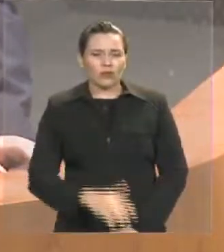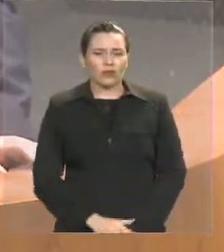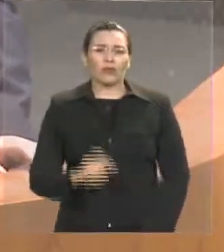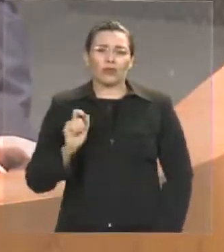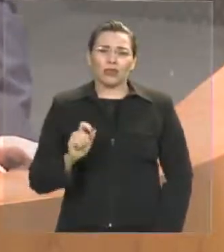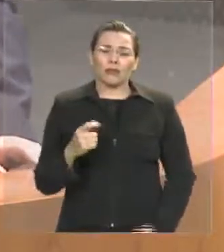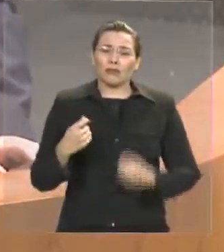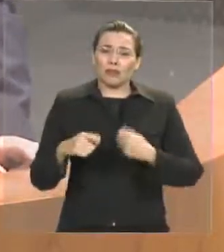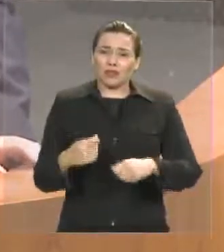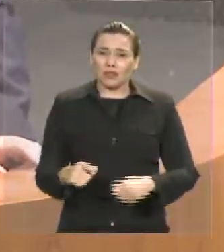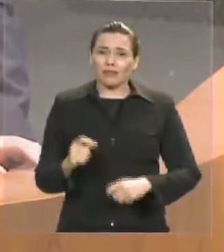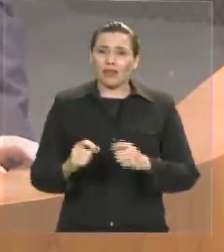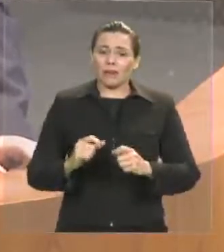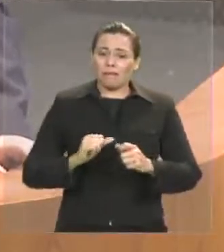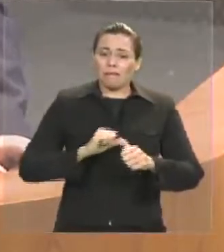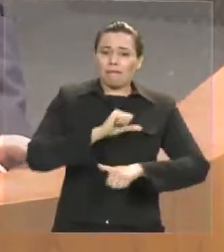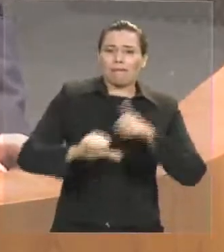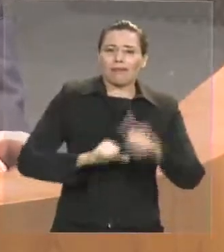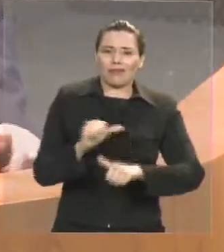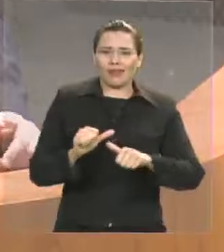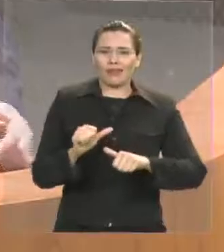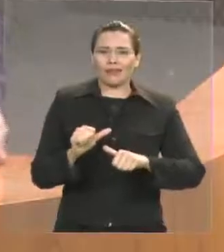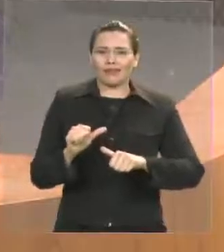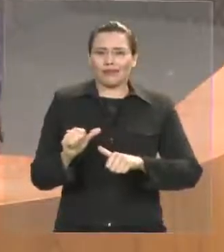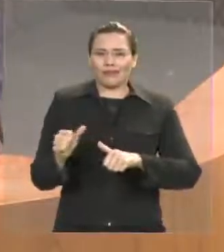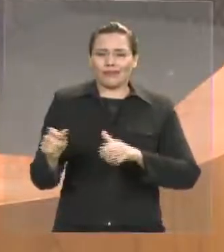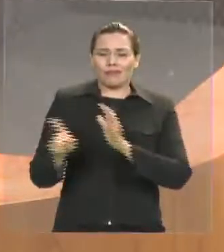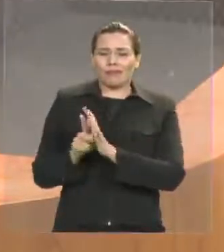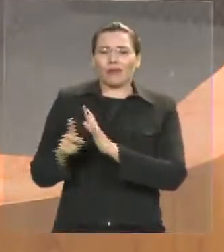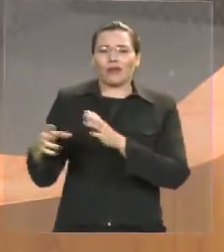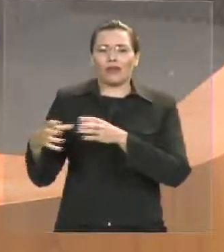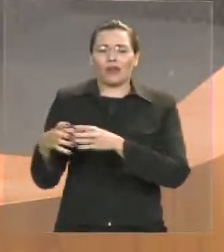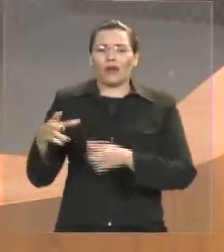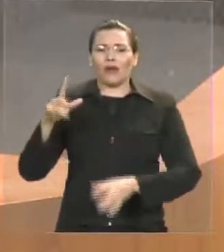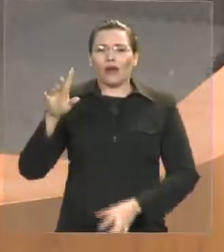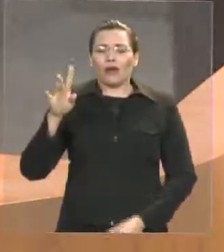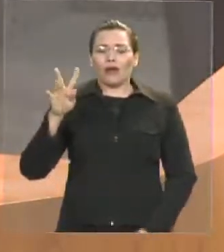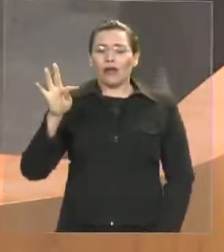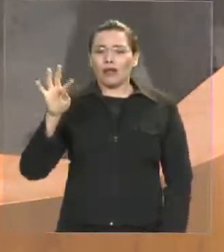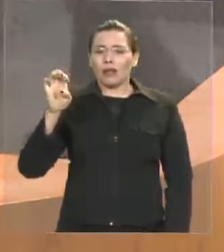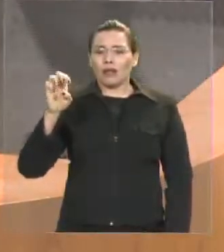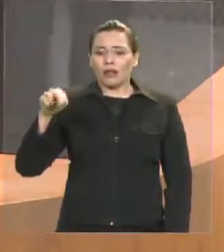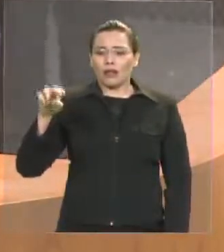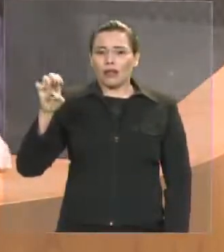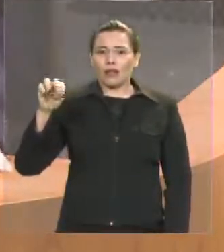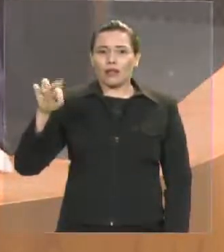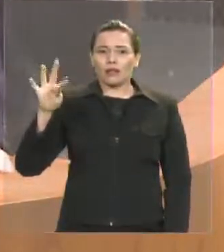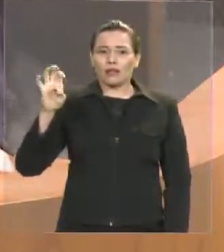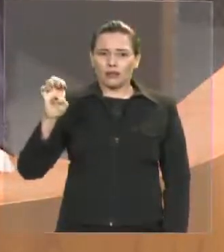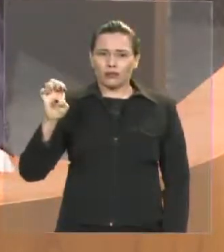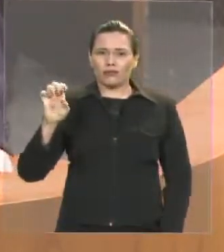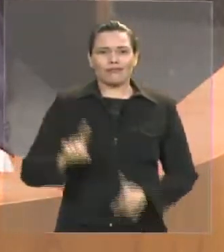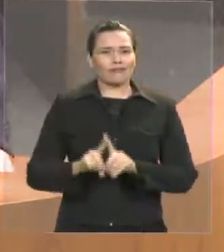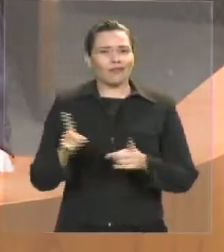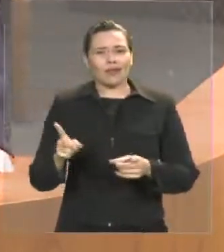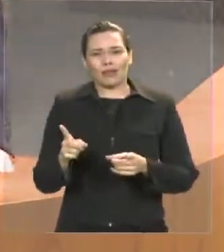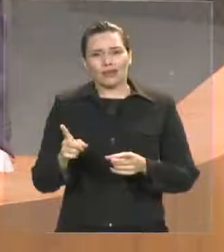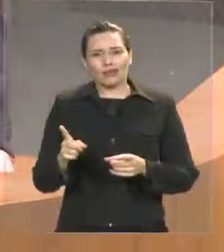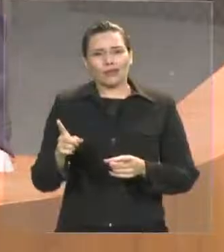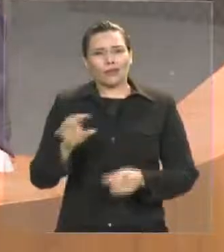Ainda eram cabo. Dessa maneira, é uma forma que, além de abrir mais vagas, de você fazer